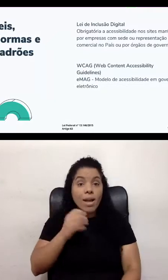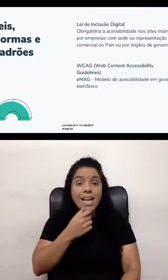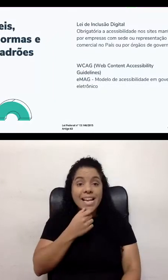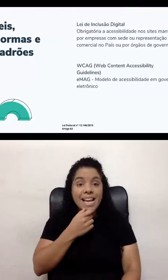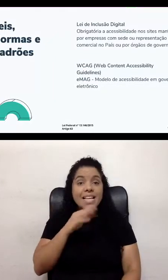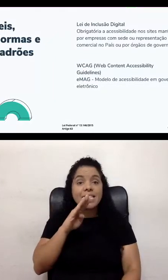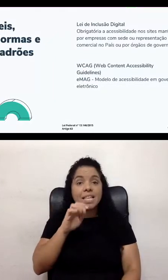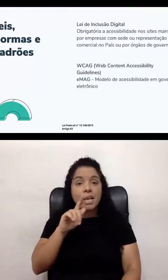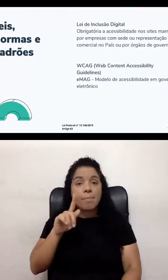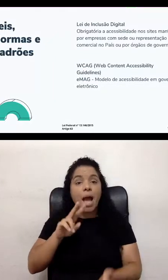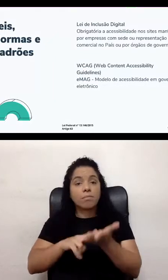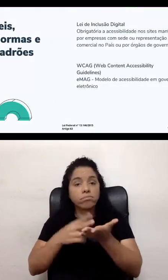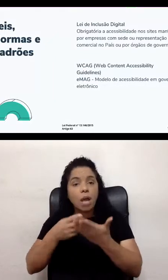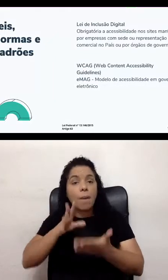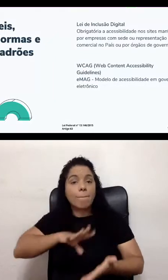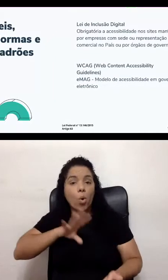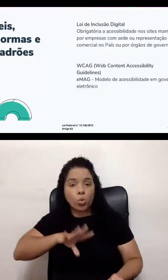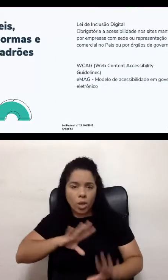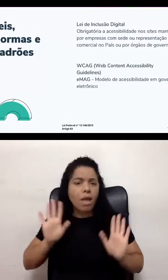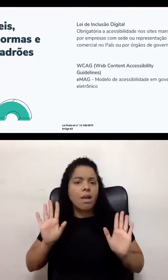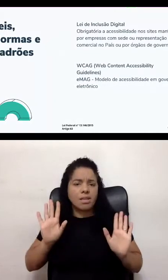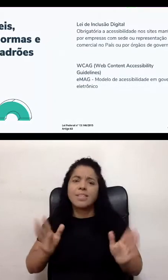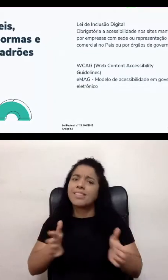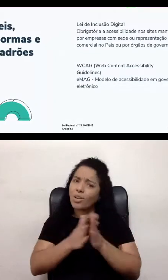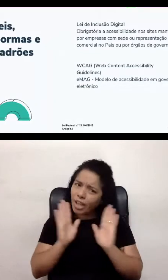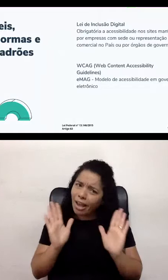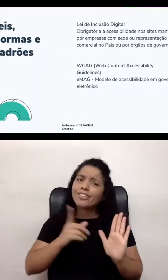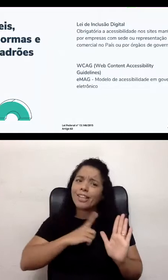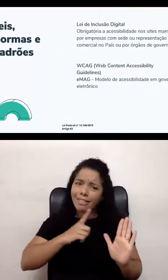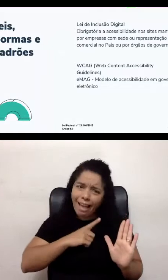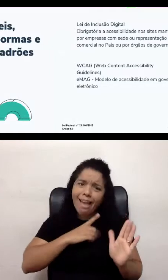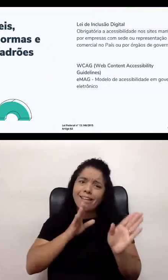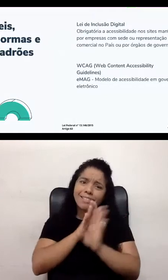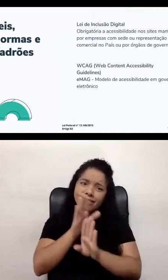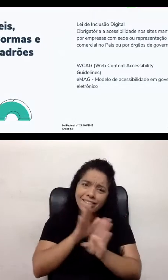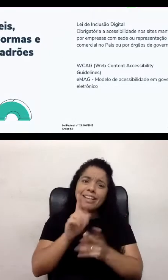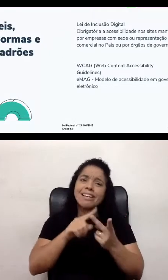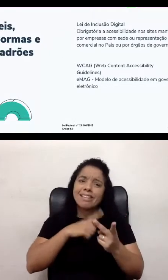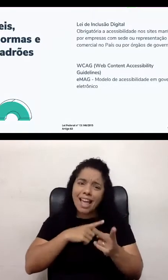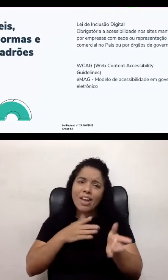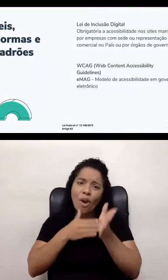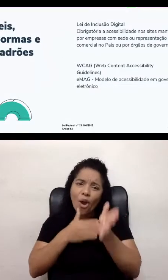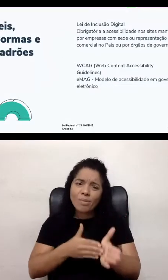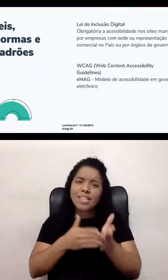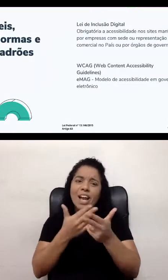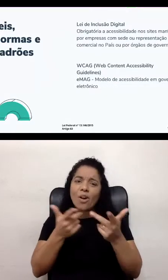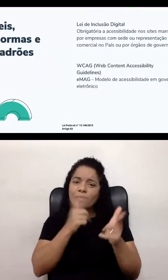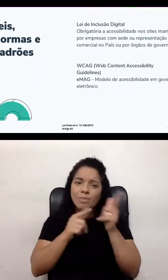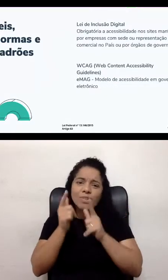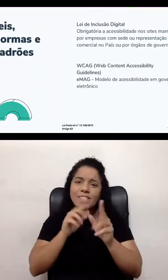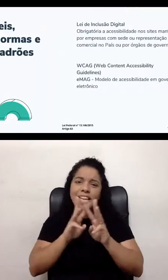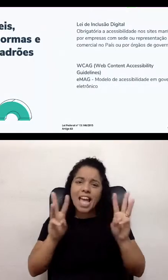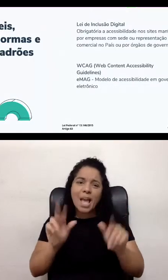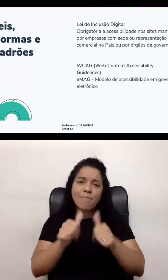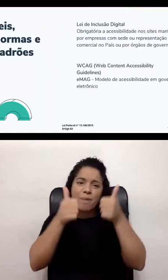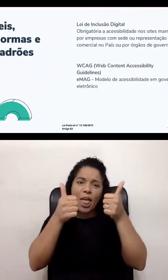EMAG está em português e não tem desculpa, gente. Tem guia, tem como seguir alguma coisa para fazer essa web melhor,